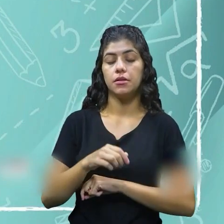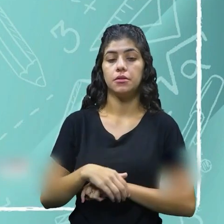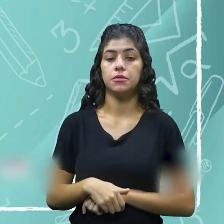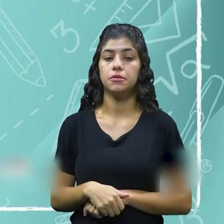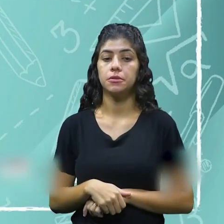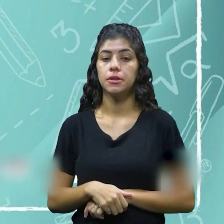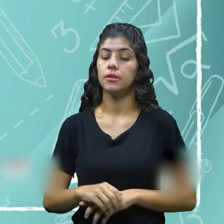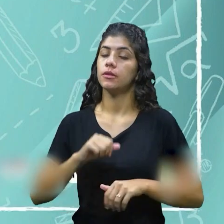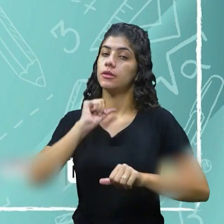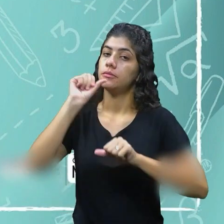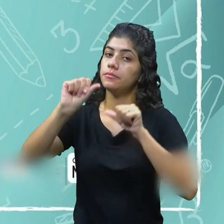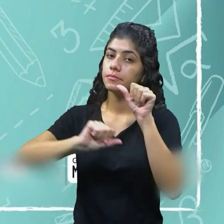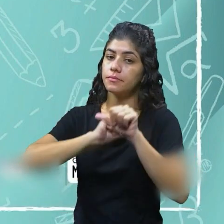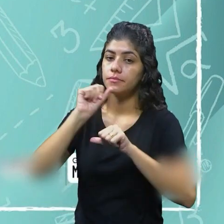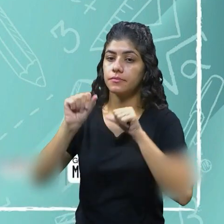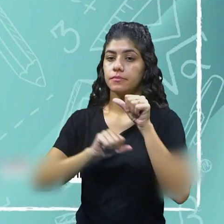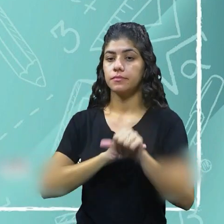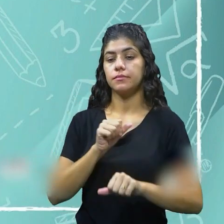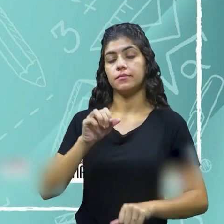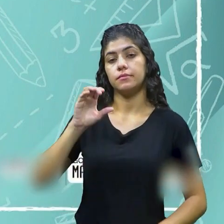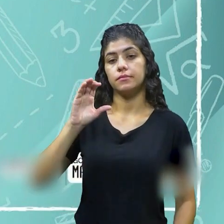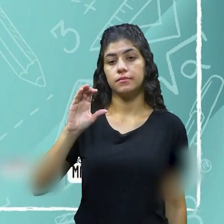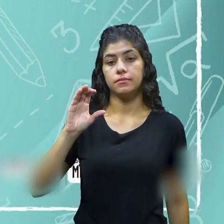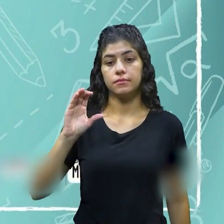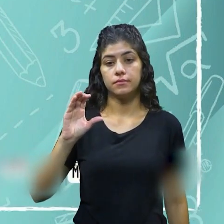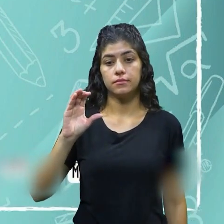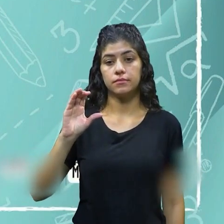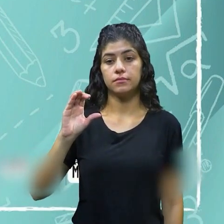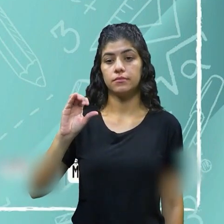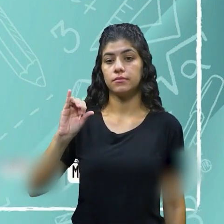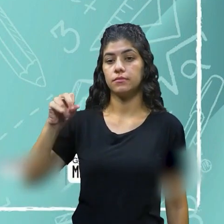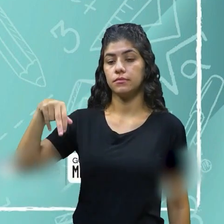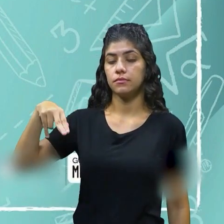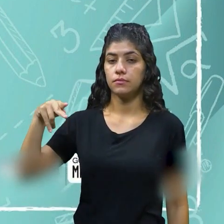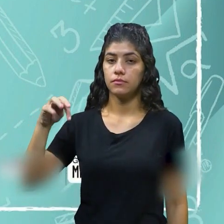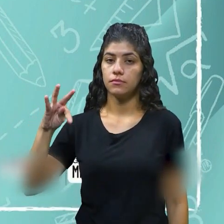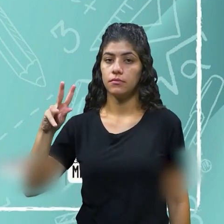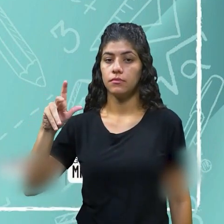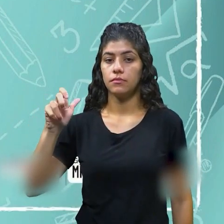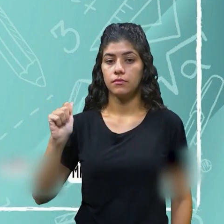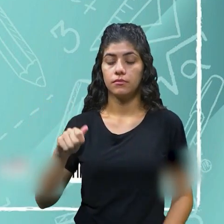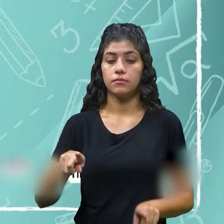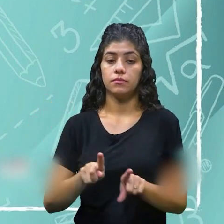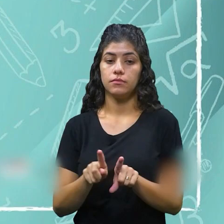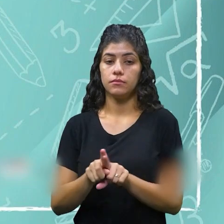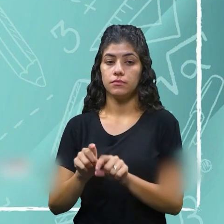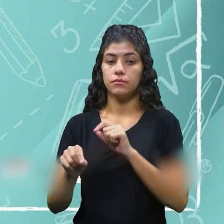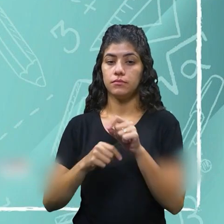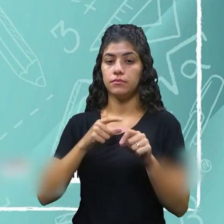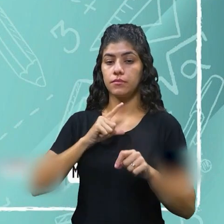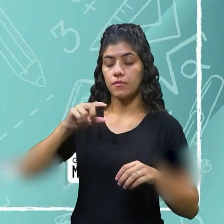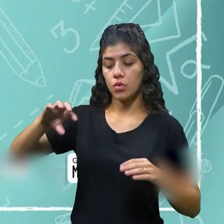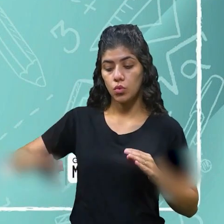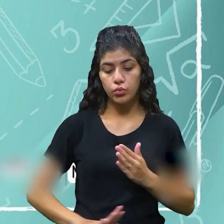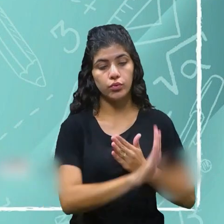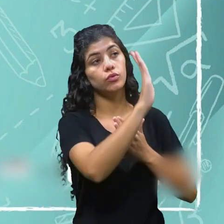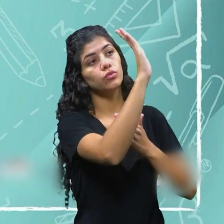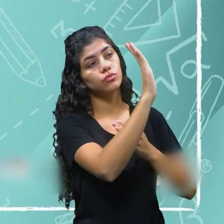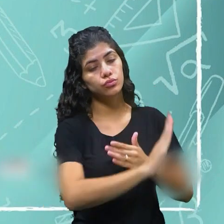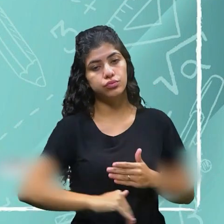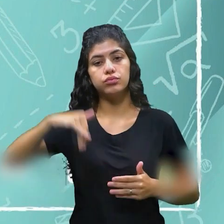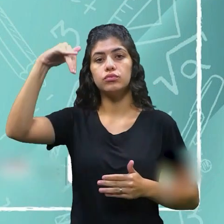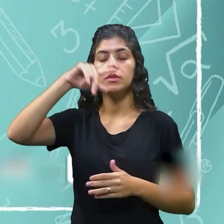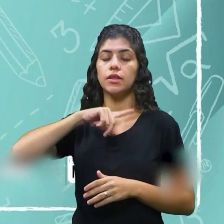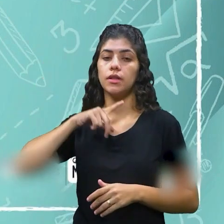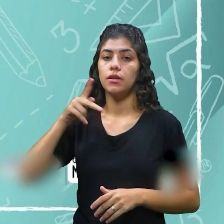potencial sendo transformada em energia cinética, se somando à energia potencial. Quando o rapaz exerce o movimento sobre o skate,